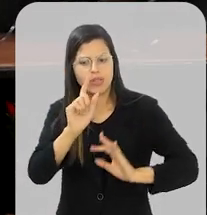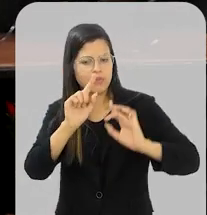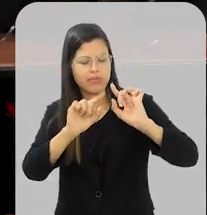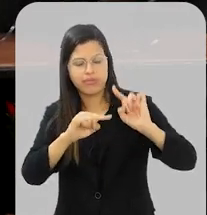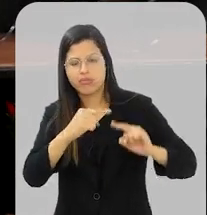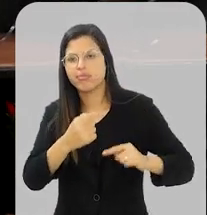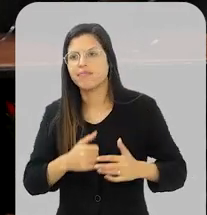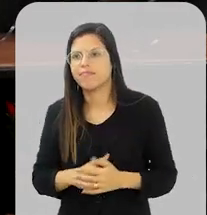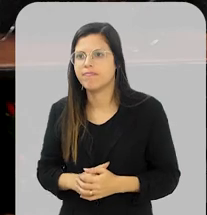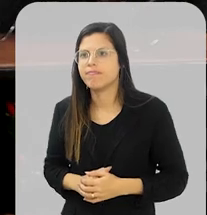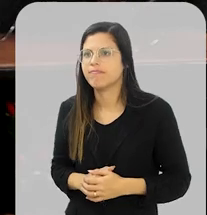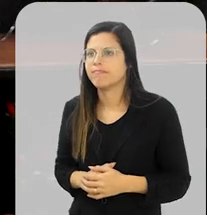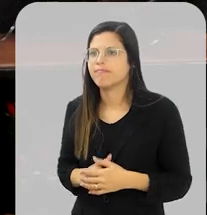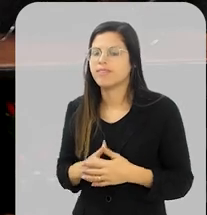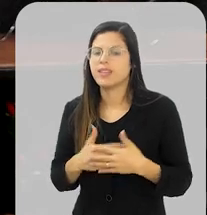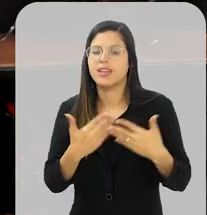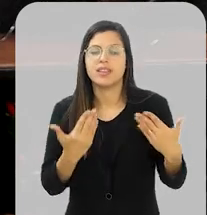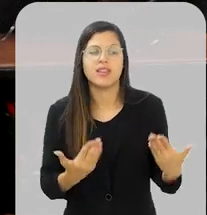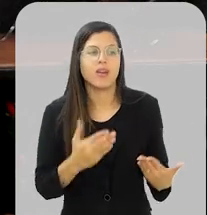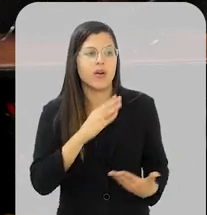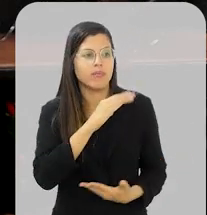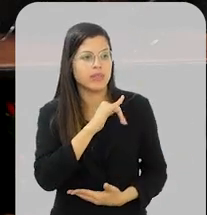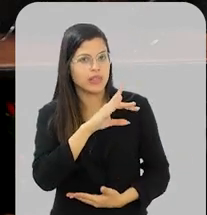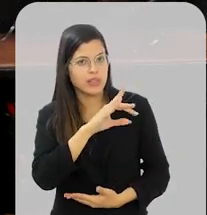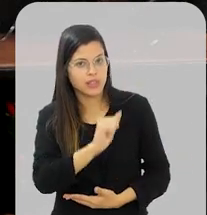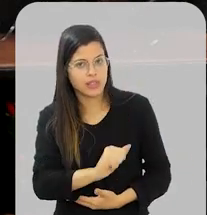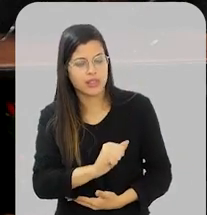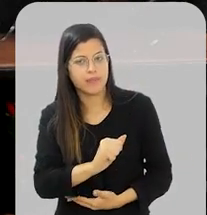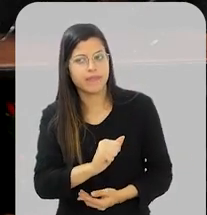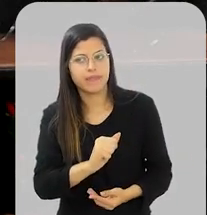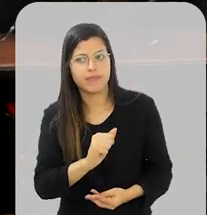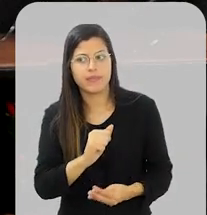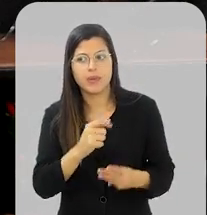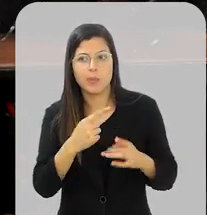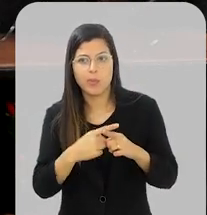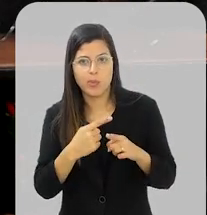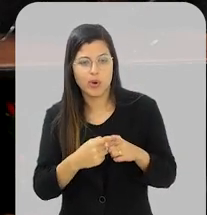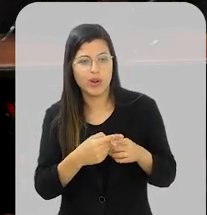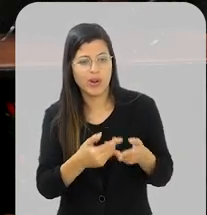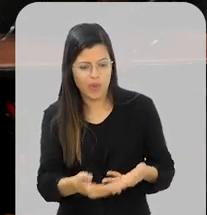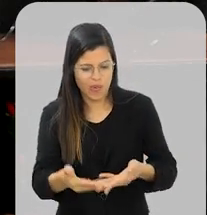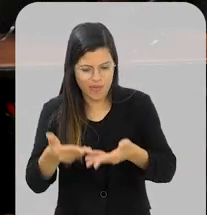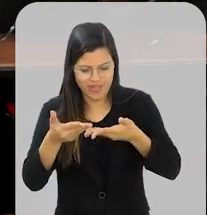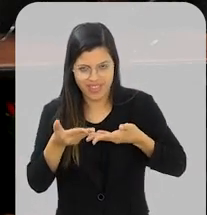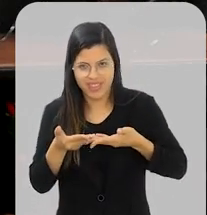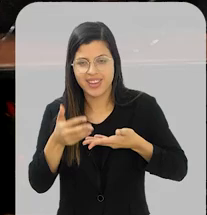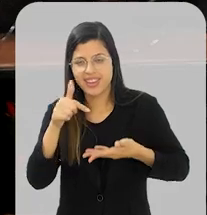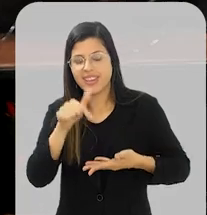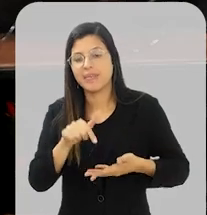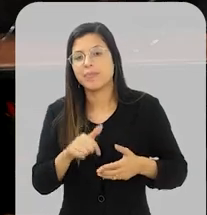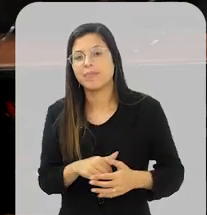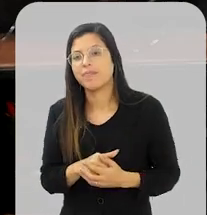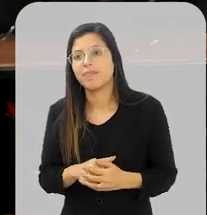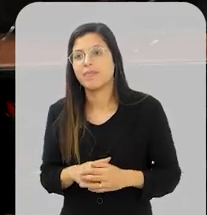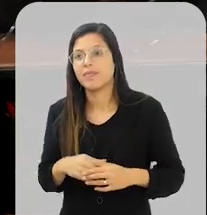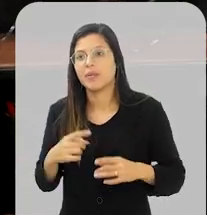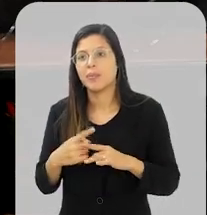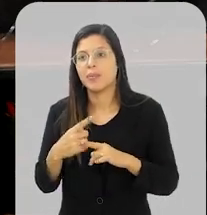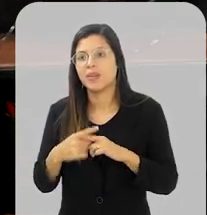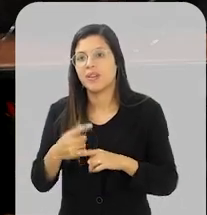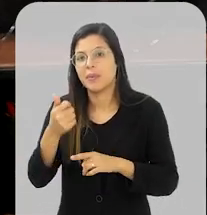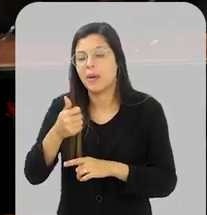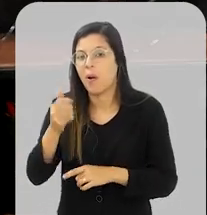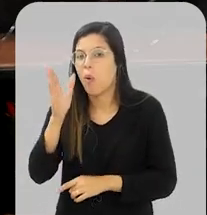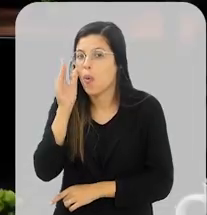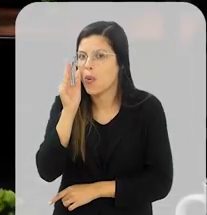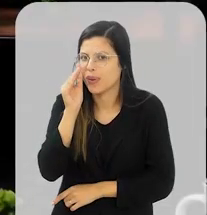muito certo. Cida, queria te dizer uma coisa. Por que que eu convidei você? Porque, primeiro,